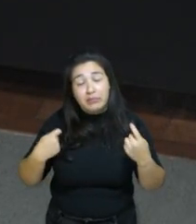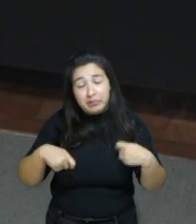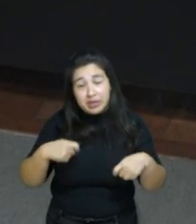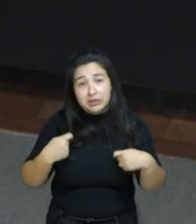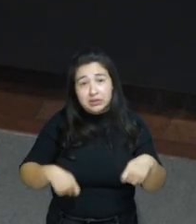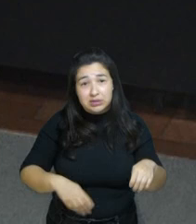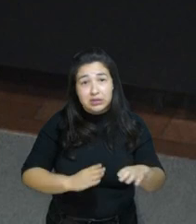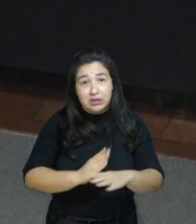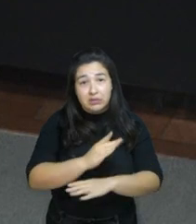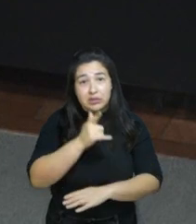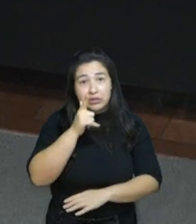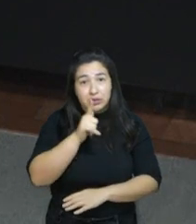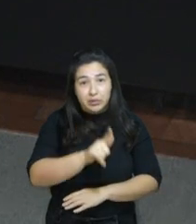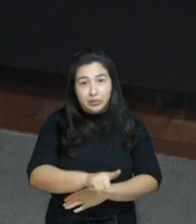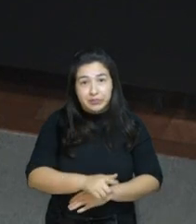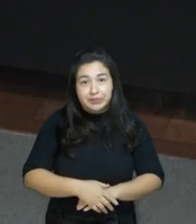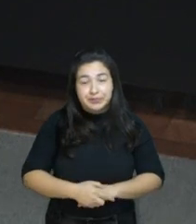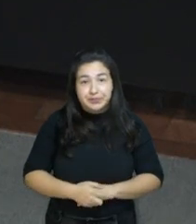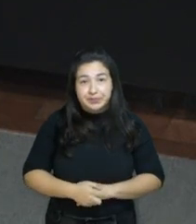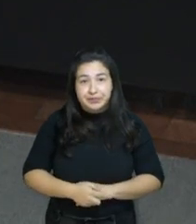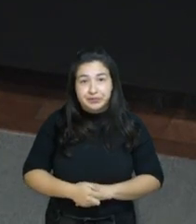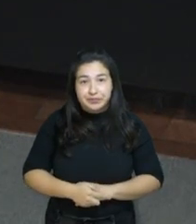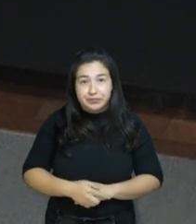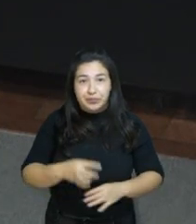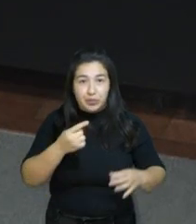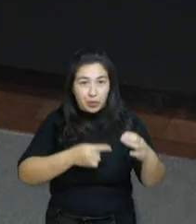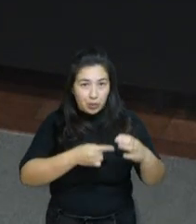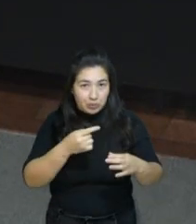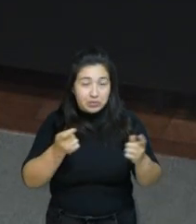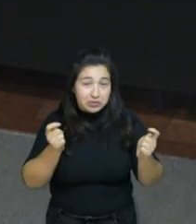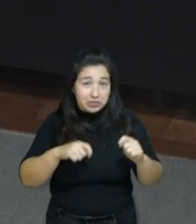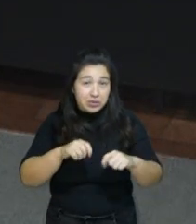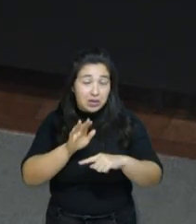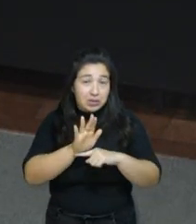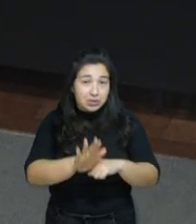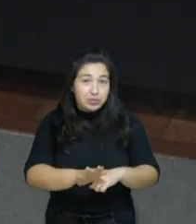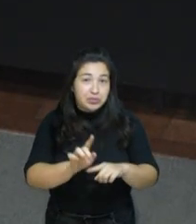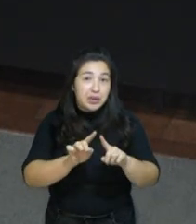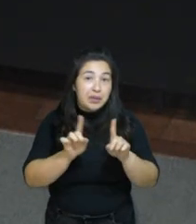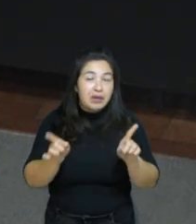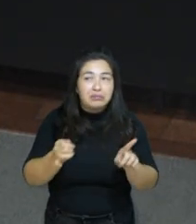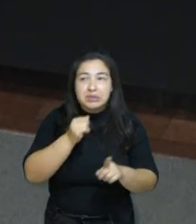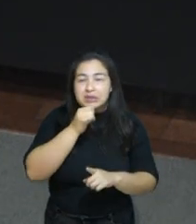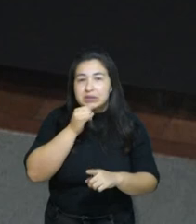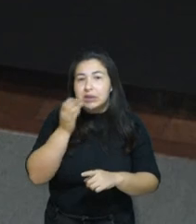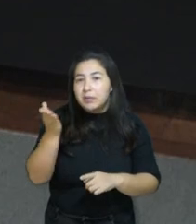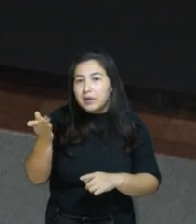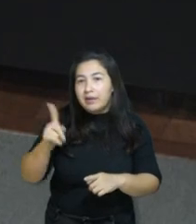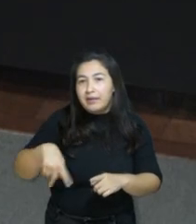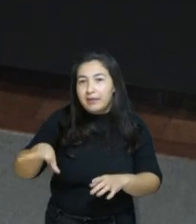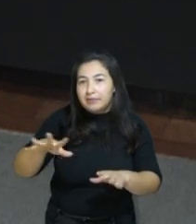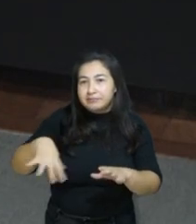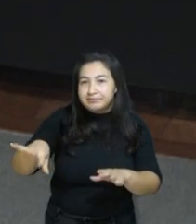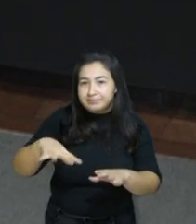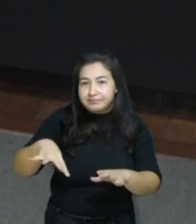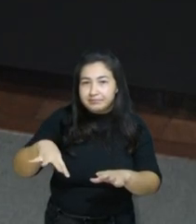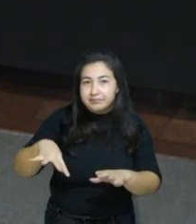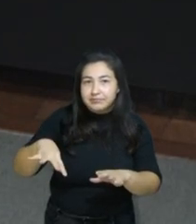de alguma coisa mais... tipo uma comissão tal, né? Mas, por exemplo, como ele falou aqui, ele é